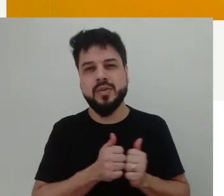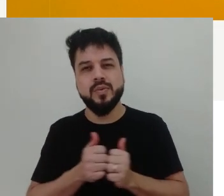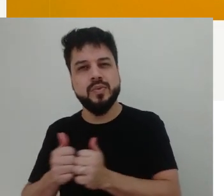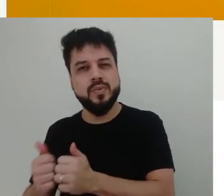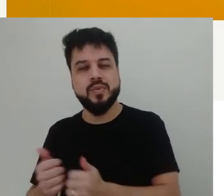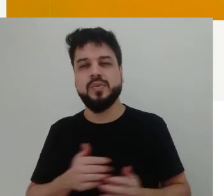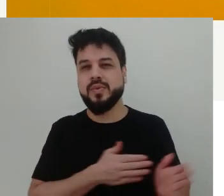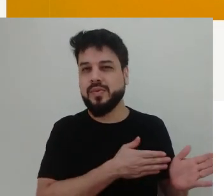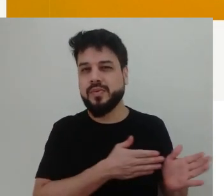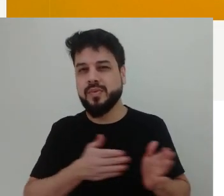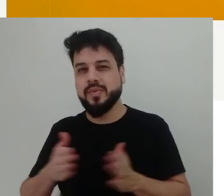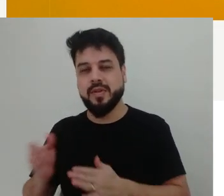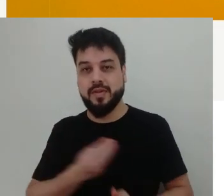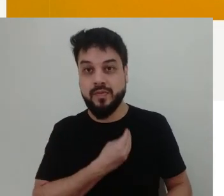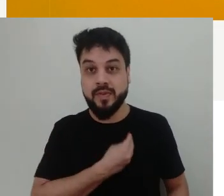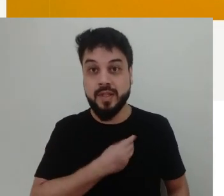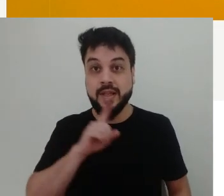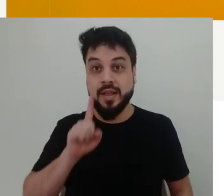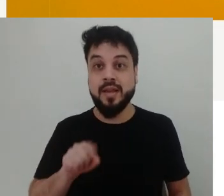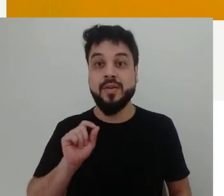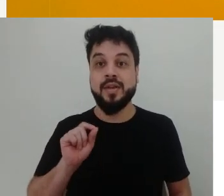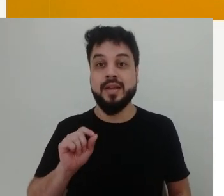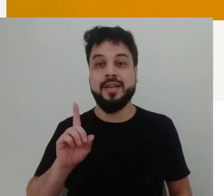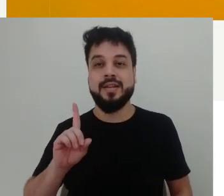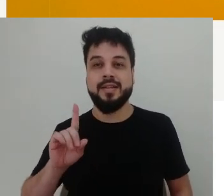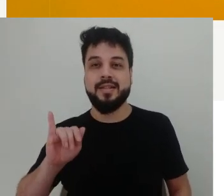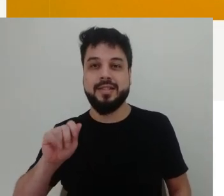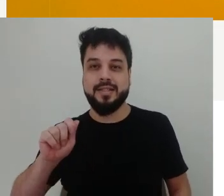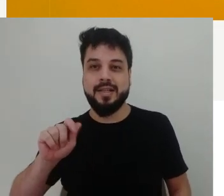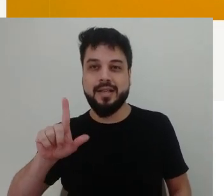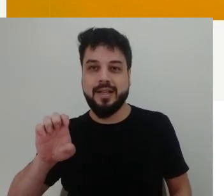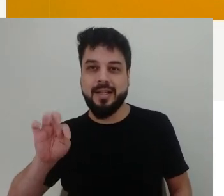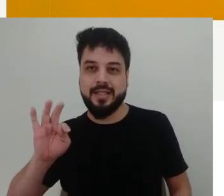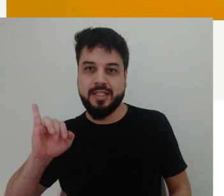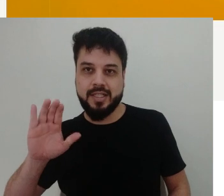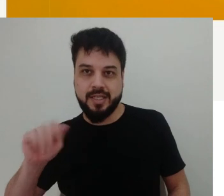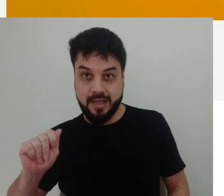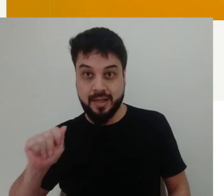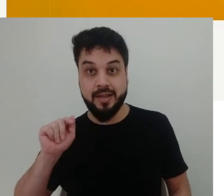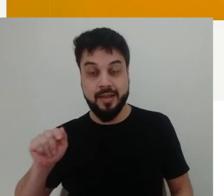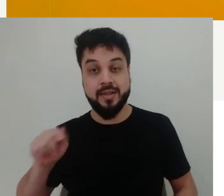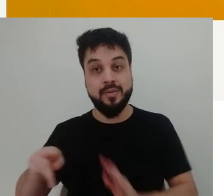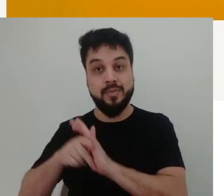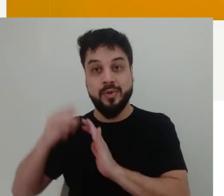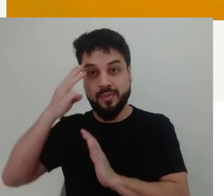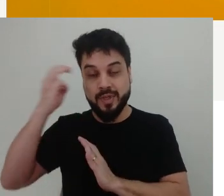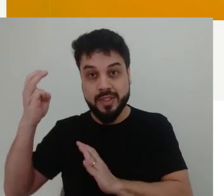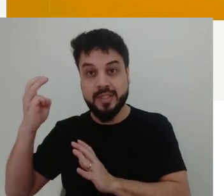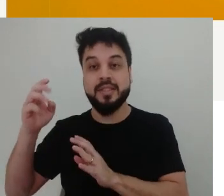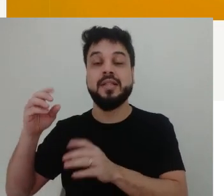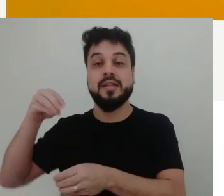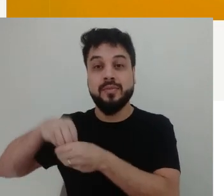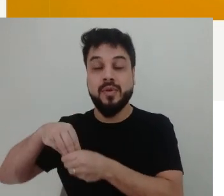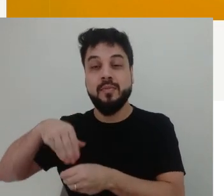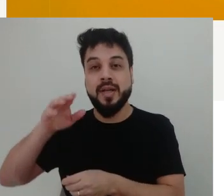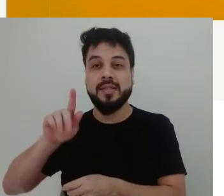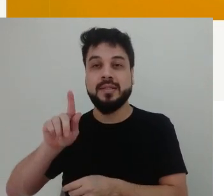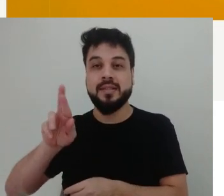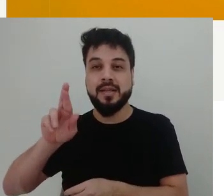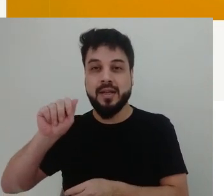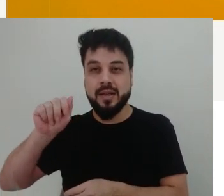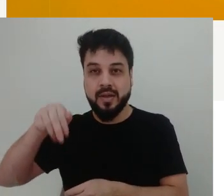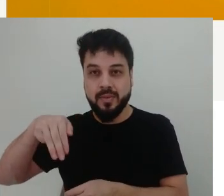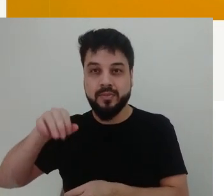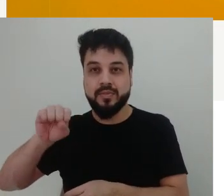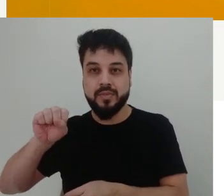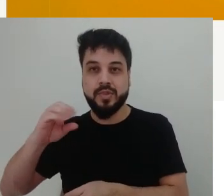pesquisadores, desde os anos 40, 50, né, quando foram publicados, e no fundo é muito significativo que Mariátegui tenha